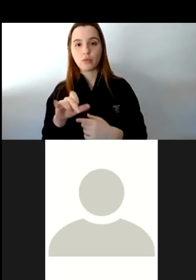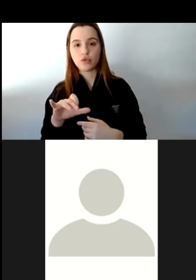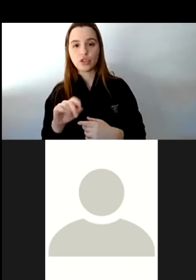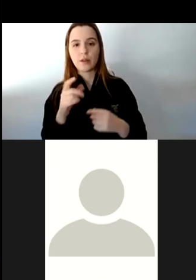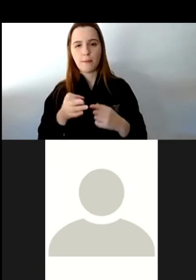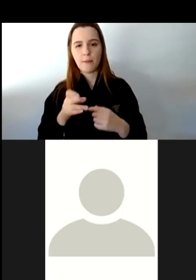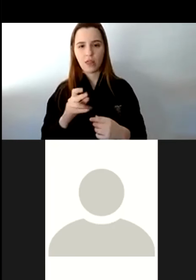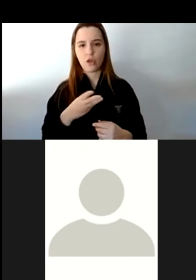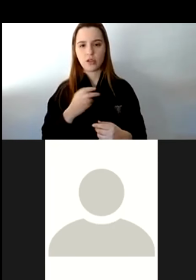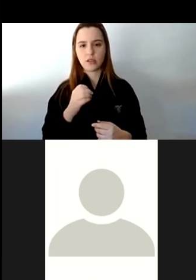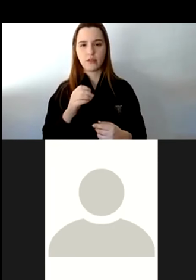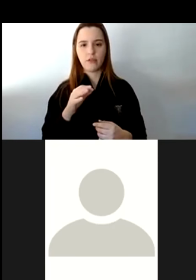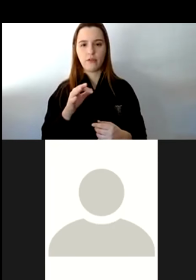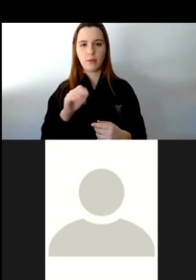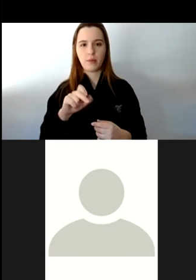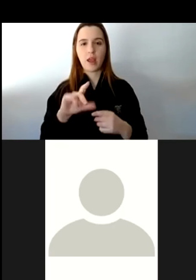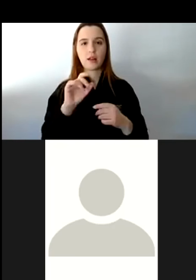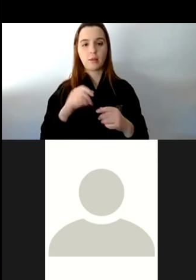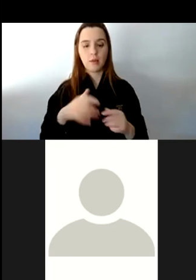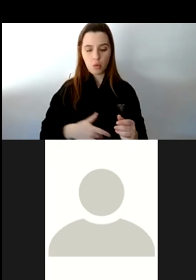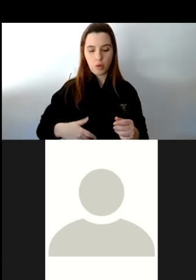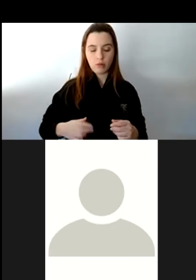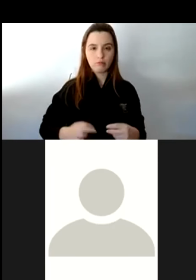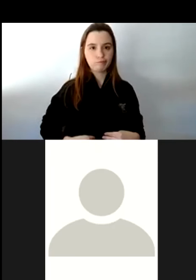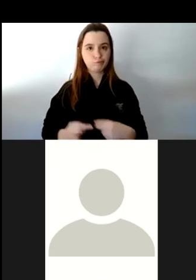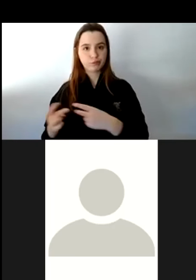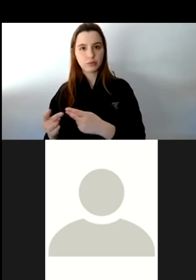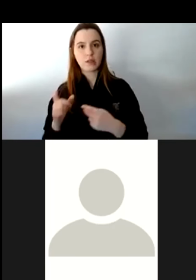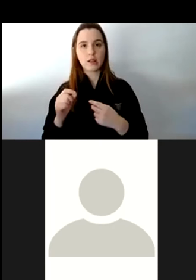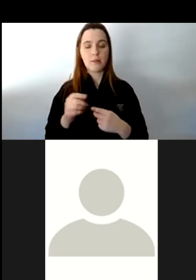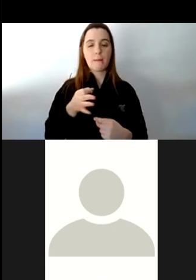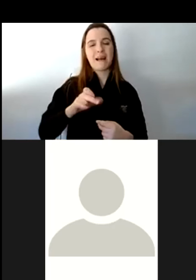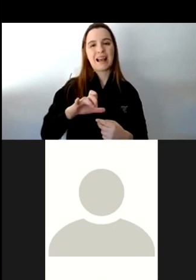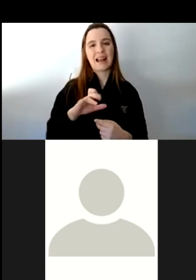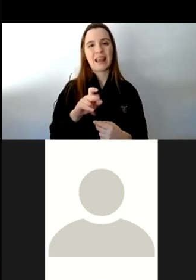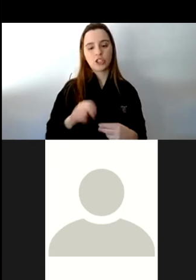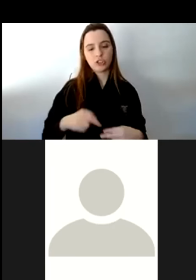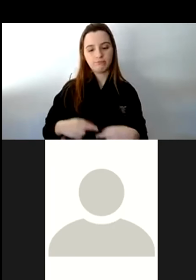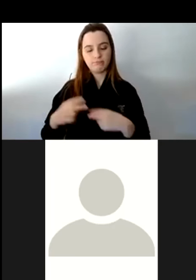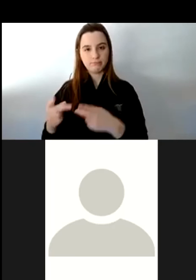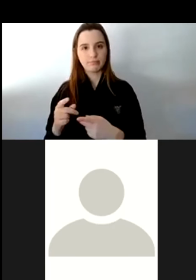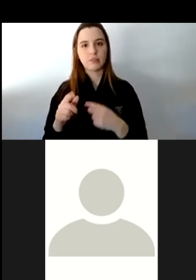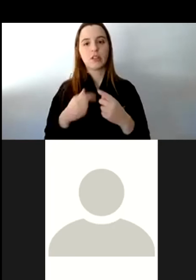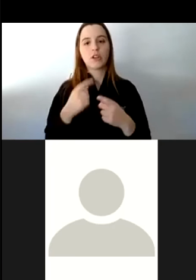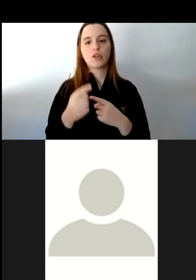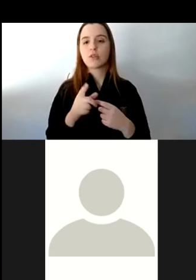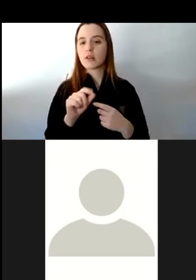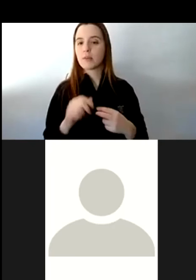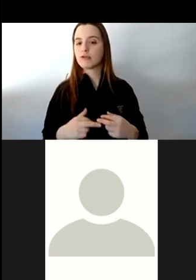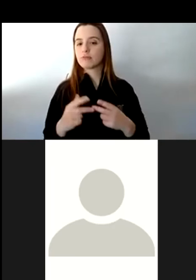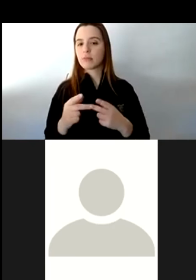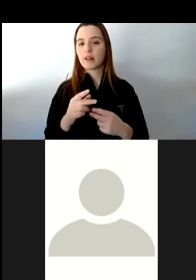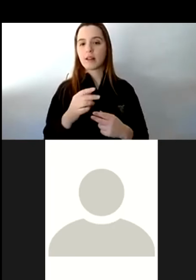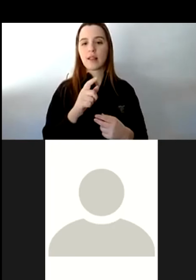familiar, o transplante pulmonar, o transplante de pâncreas e a transplantação hepática. Seguidamente, numa